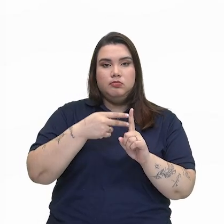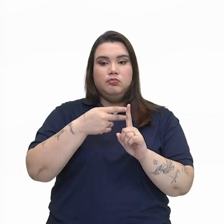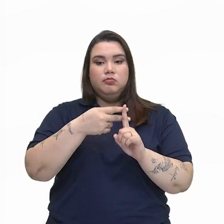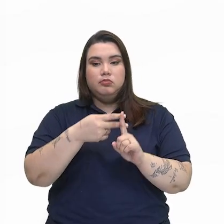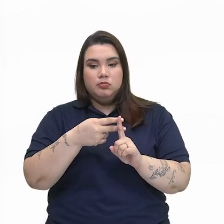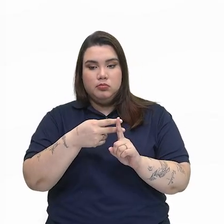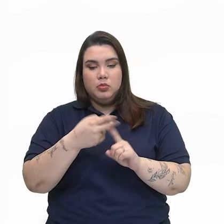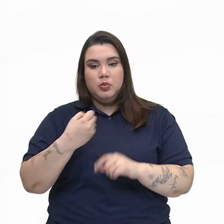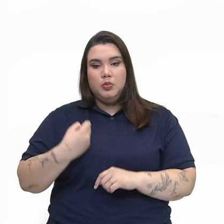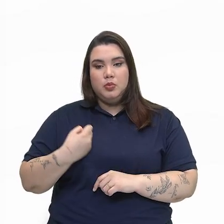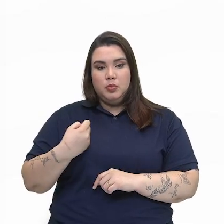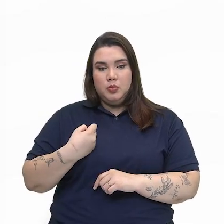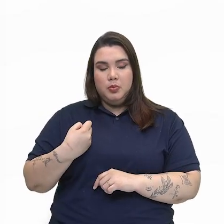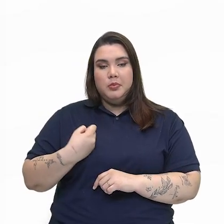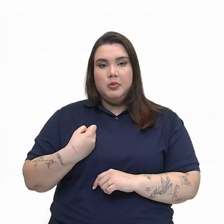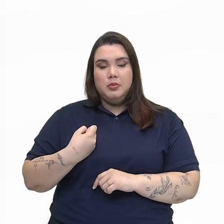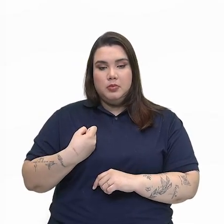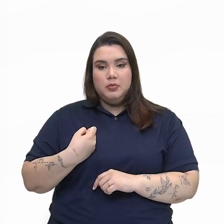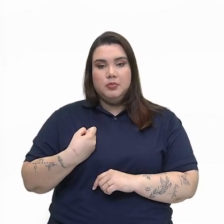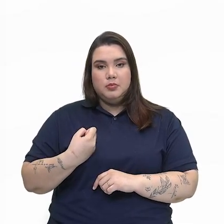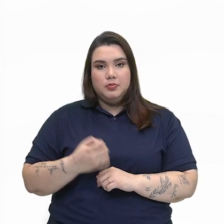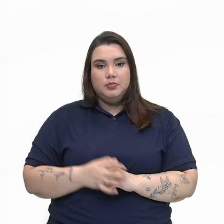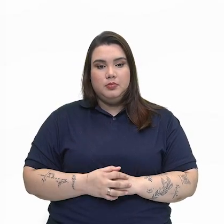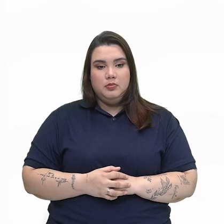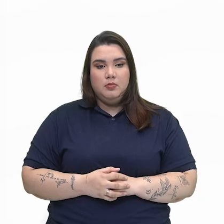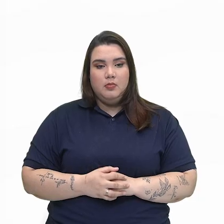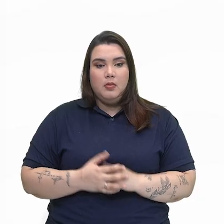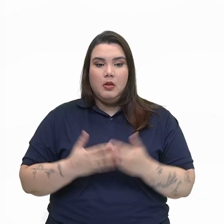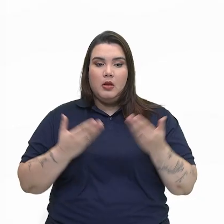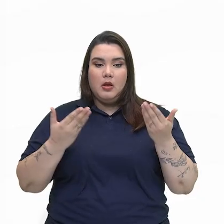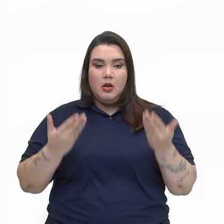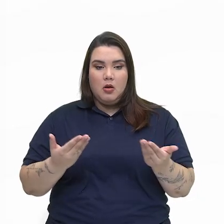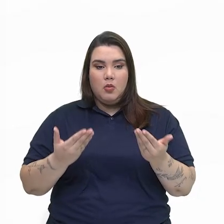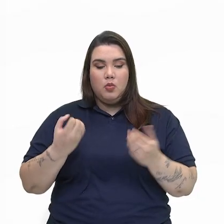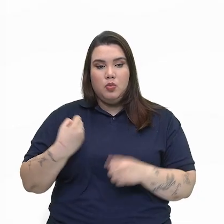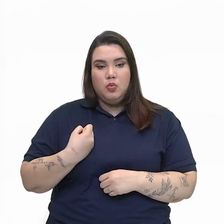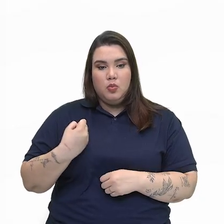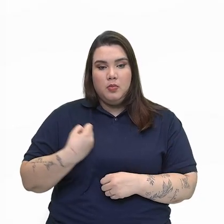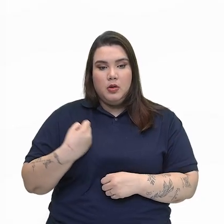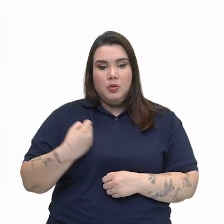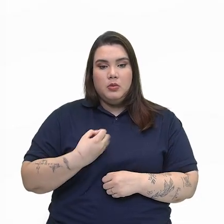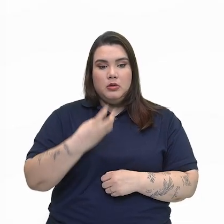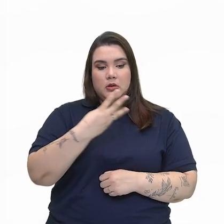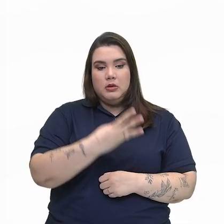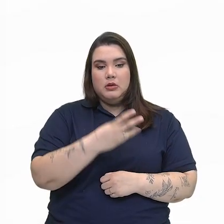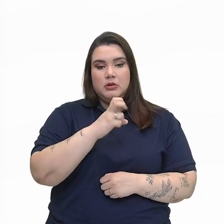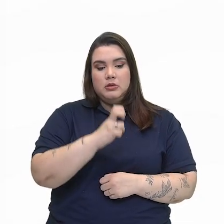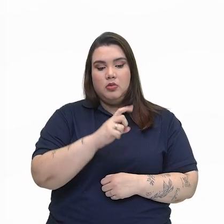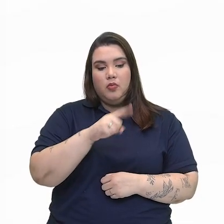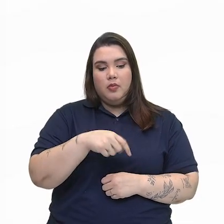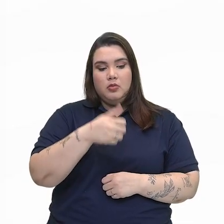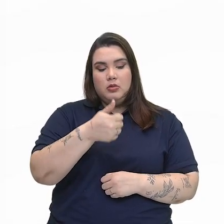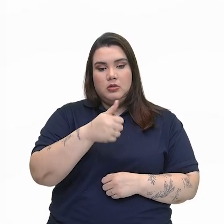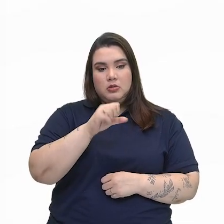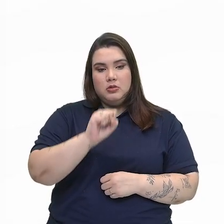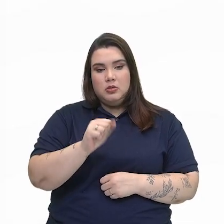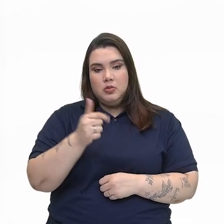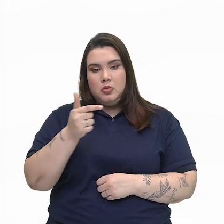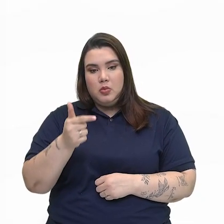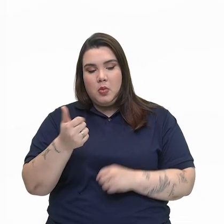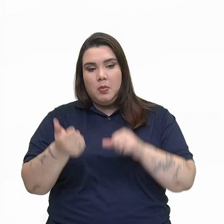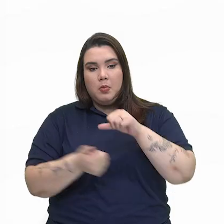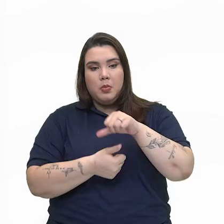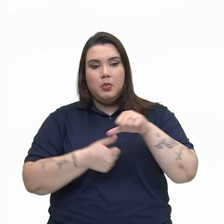unidade ao algarismo 1. Logo, vamos arredondar este